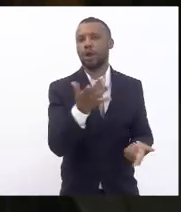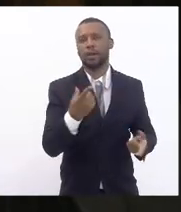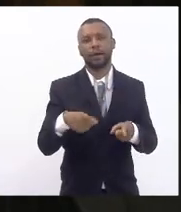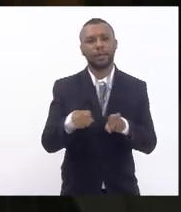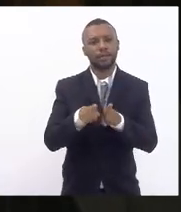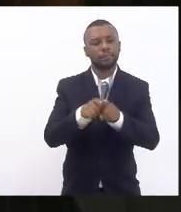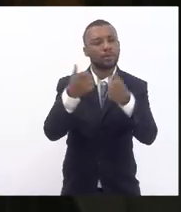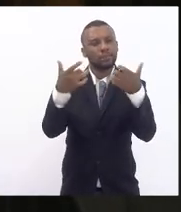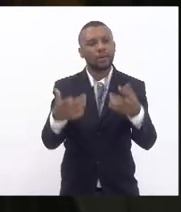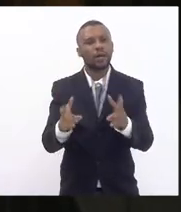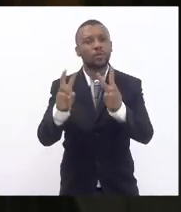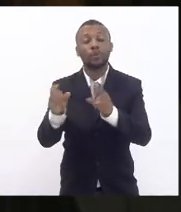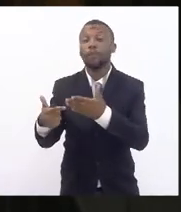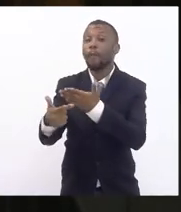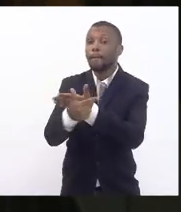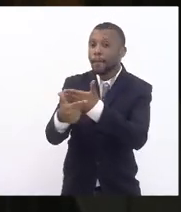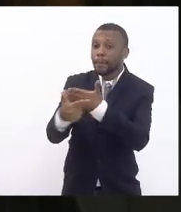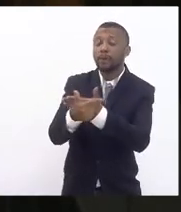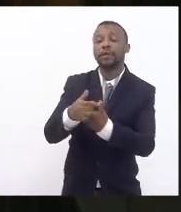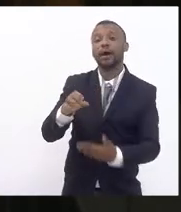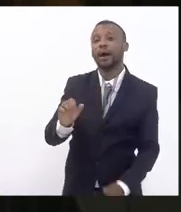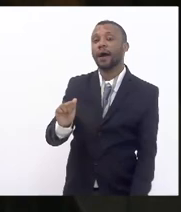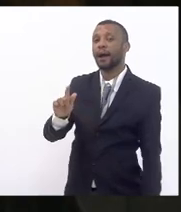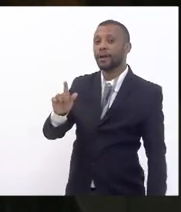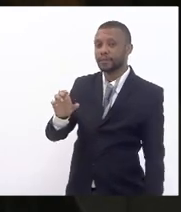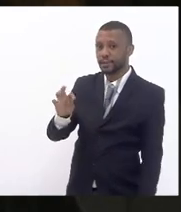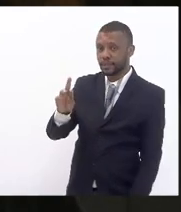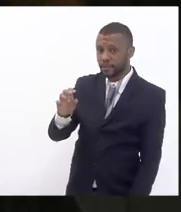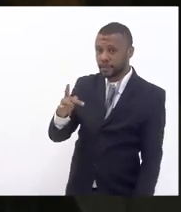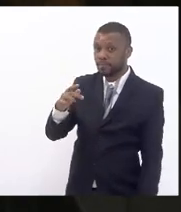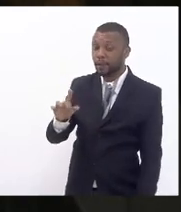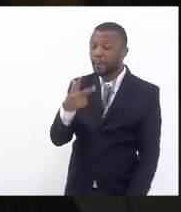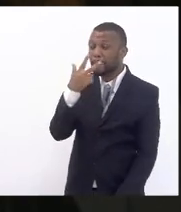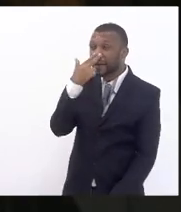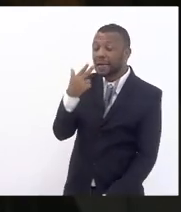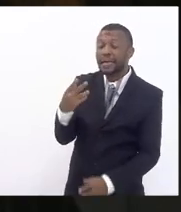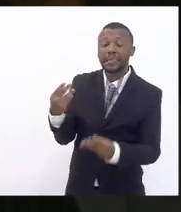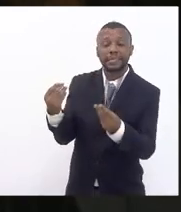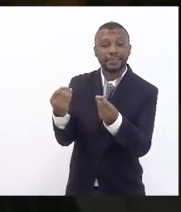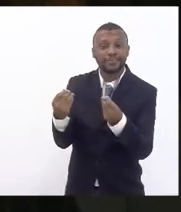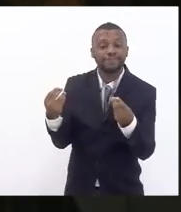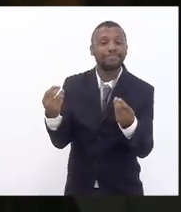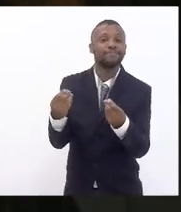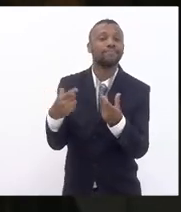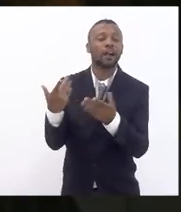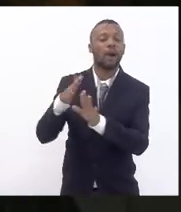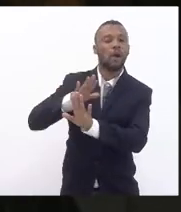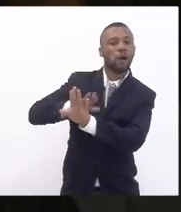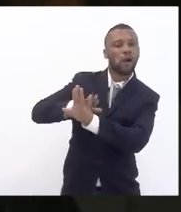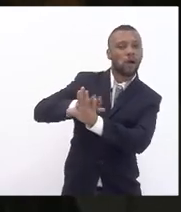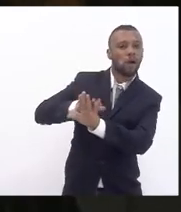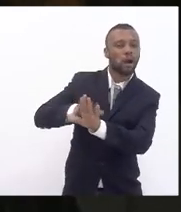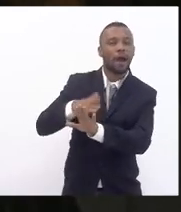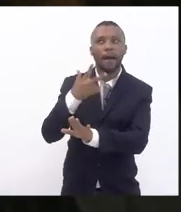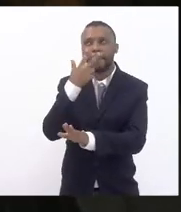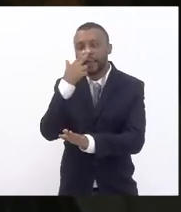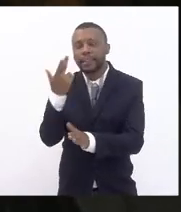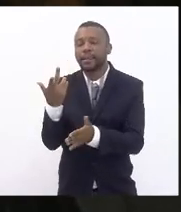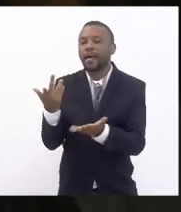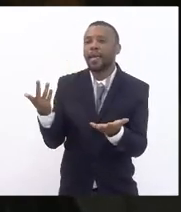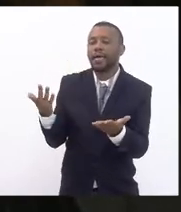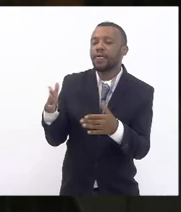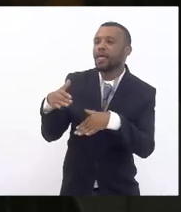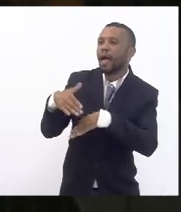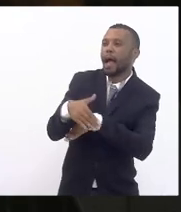regulação e do papel da AGTRANSP. A AGTRANSP, que às vezes parece ser, deputado Flávio Serafini, parece ser uma madrinha